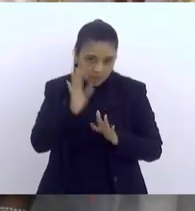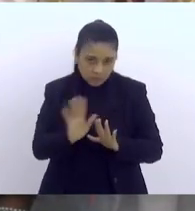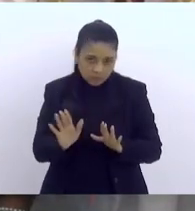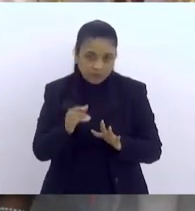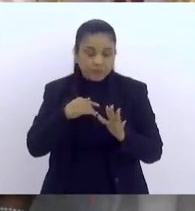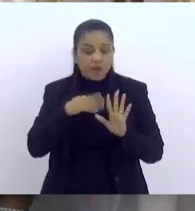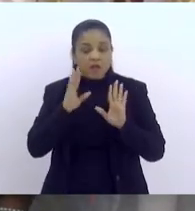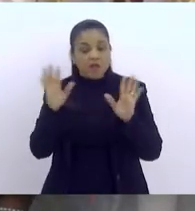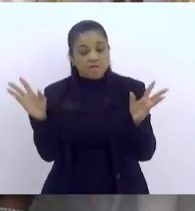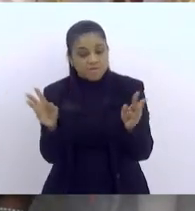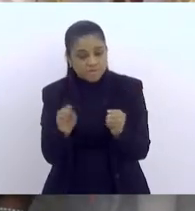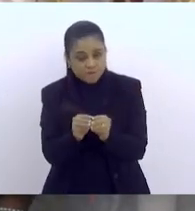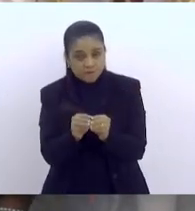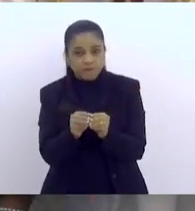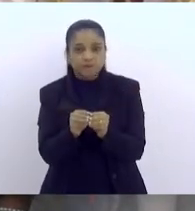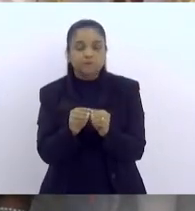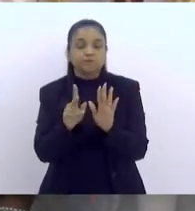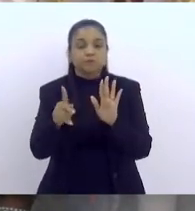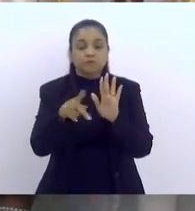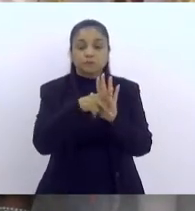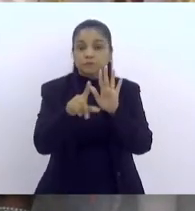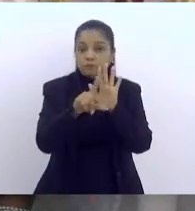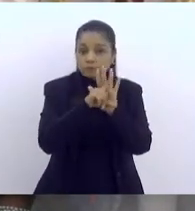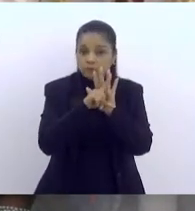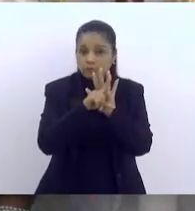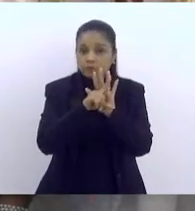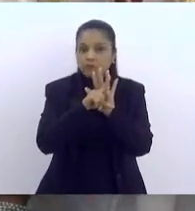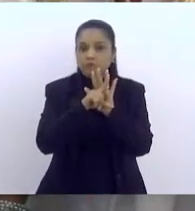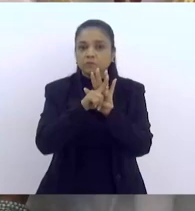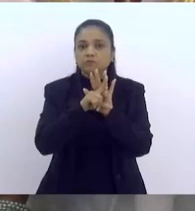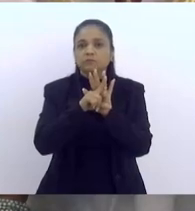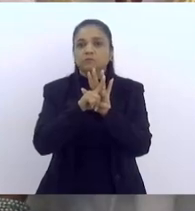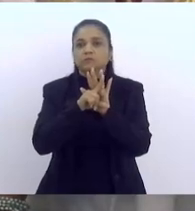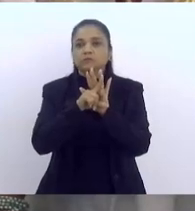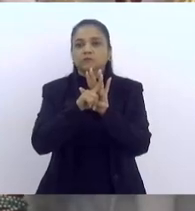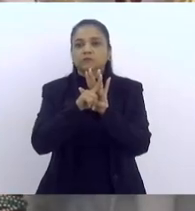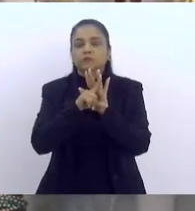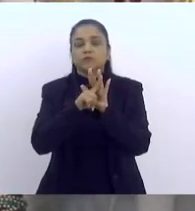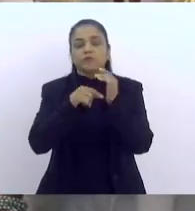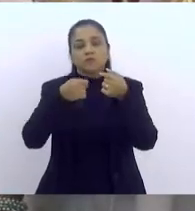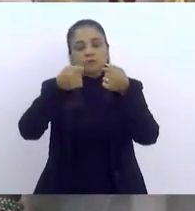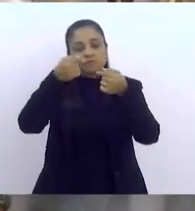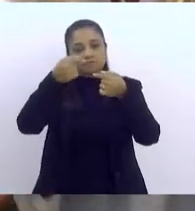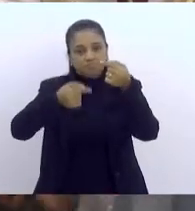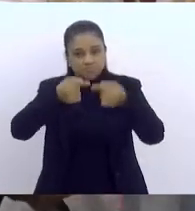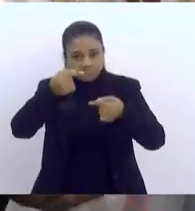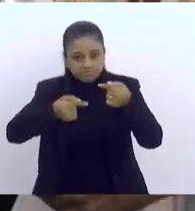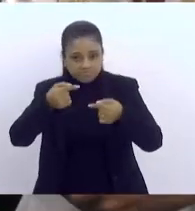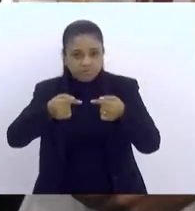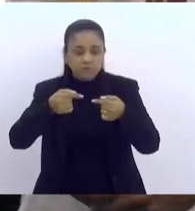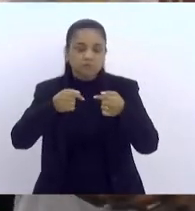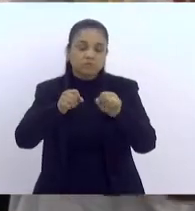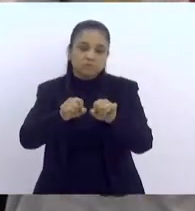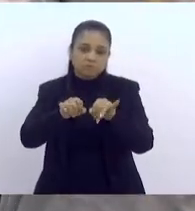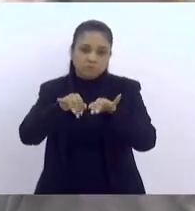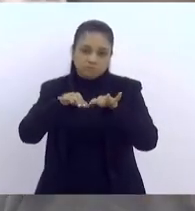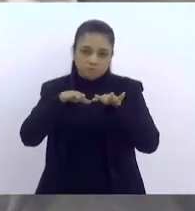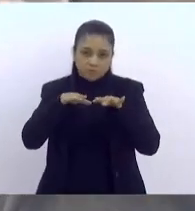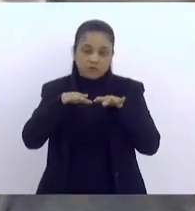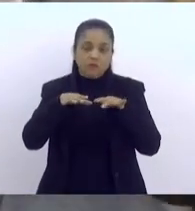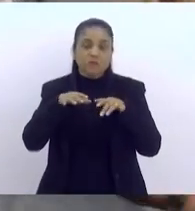finalização da matéria do projeto, eu vou falar a respeito do Parlamento Juvenil. Nós estamos recebendo aqui alguns parlamentares